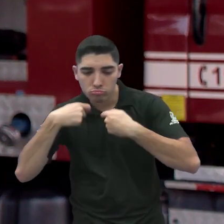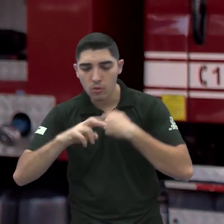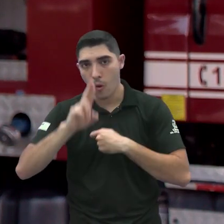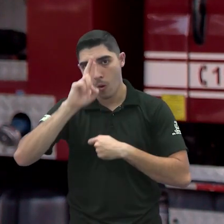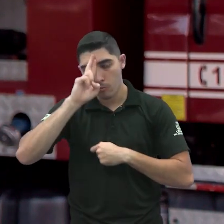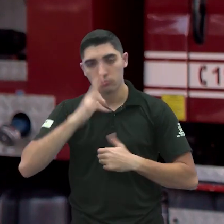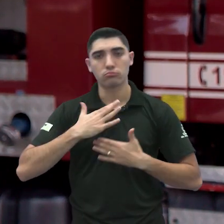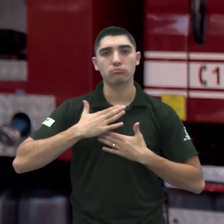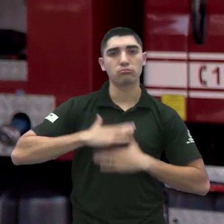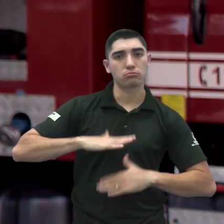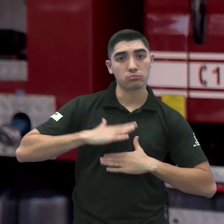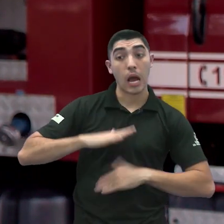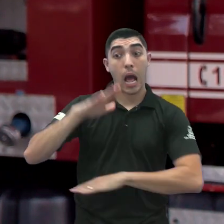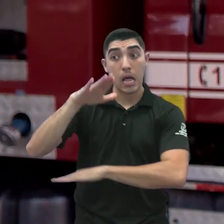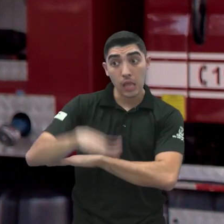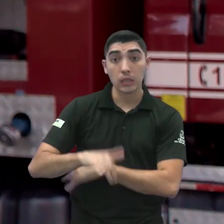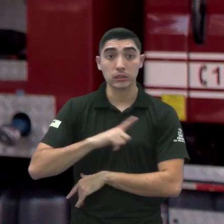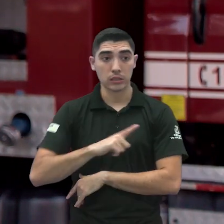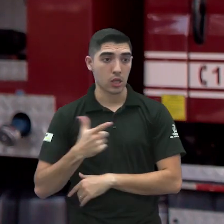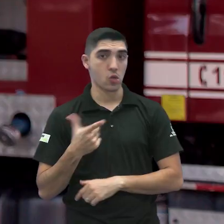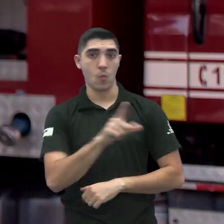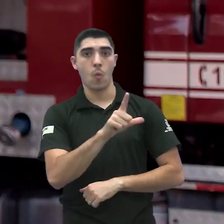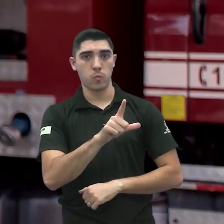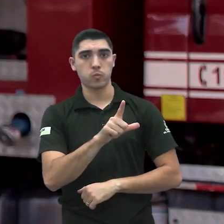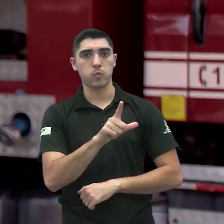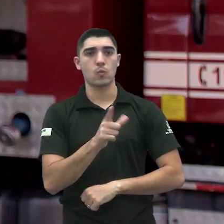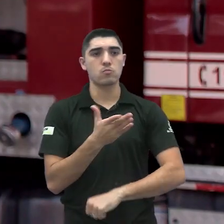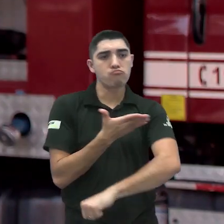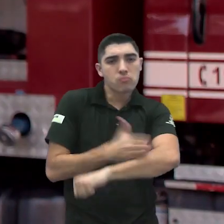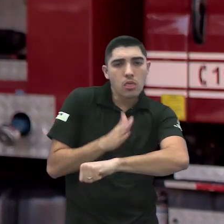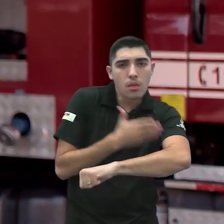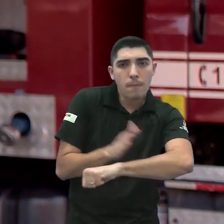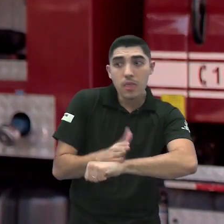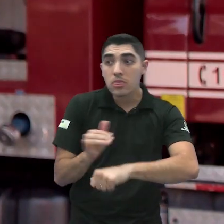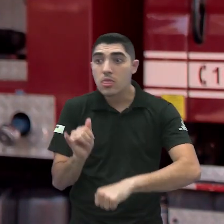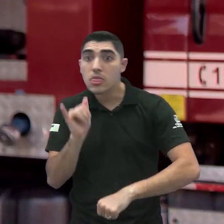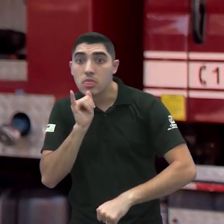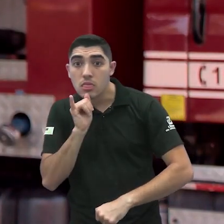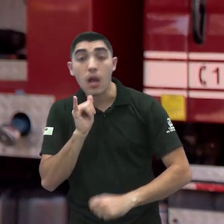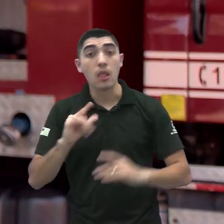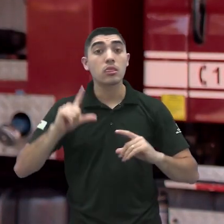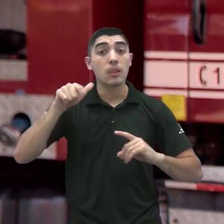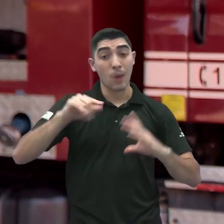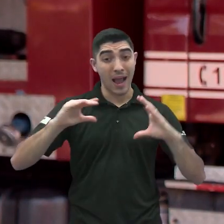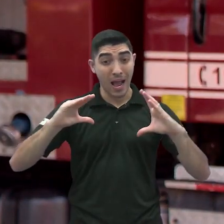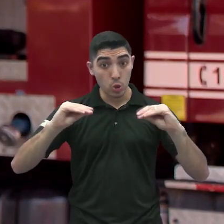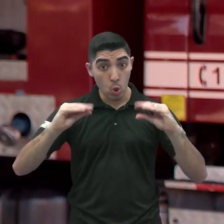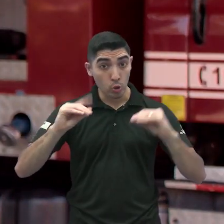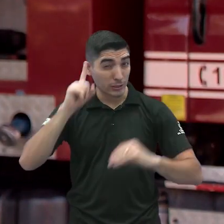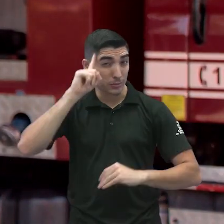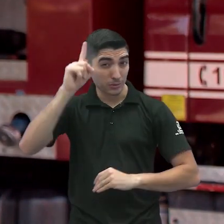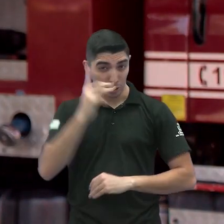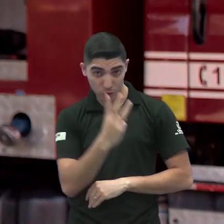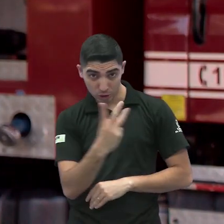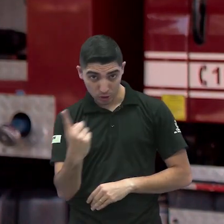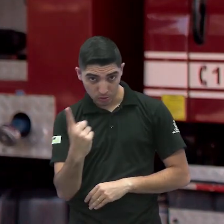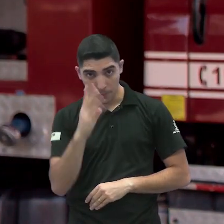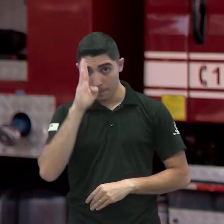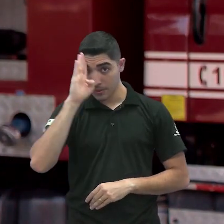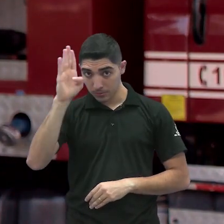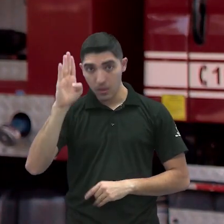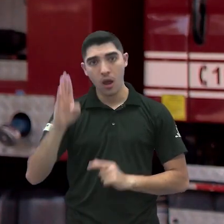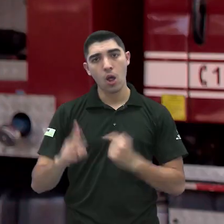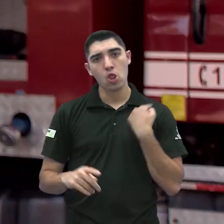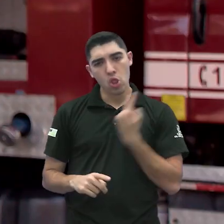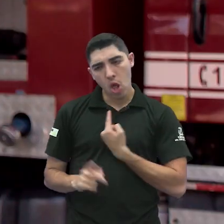a tarde, a gente almoça. À tarde também tem outro exercício, um simulado, um treinamento. E à noite, especificamente nesse